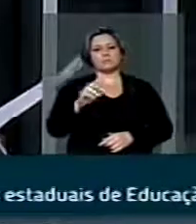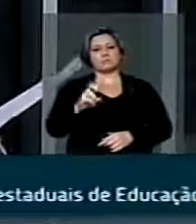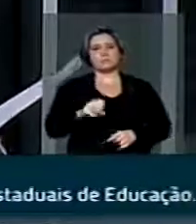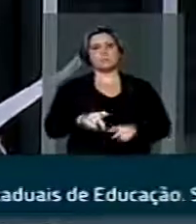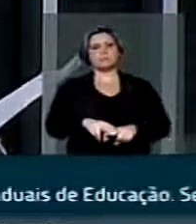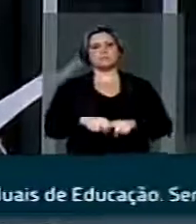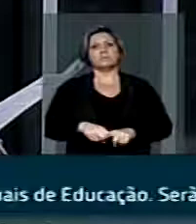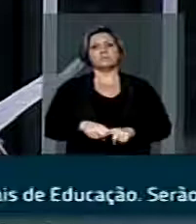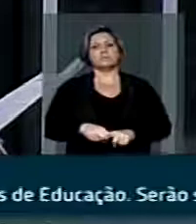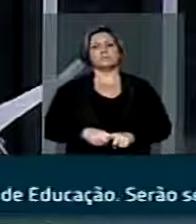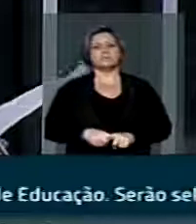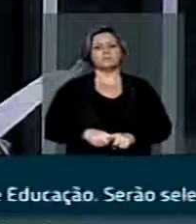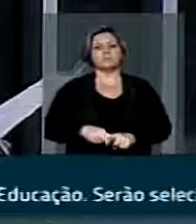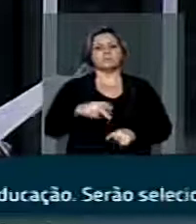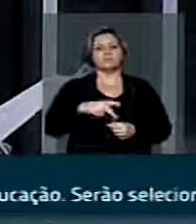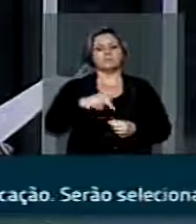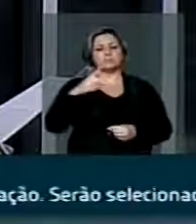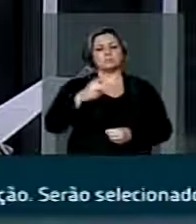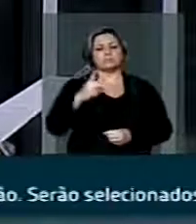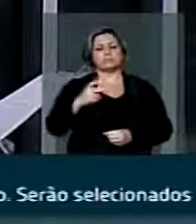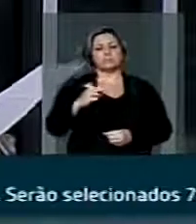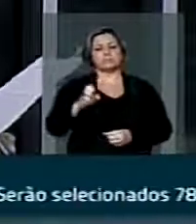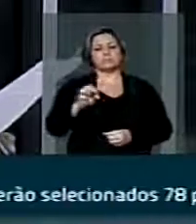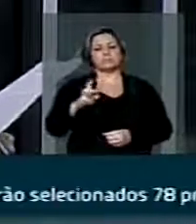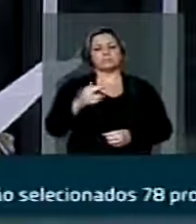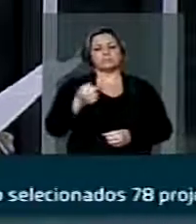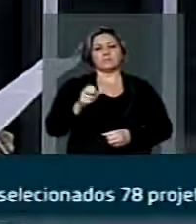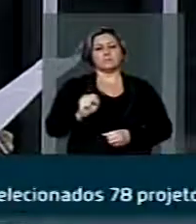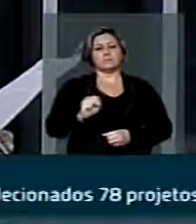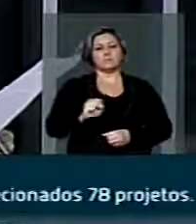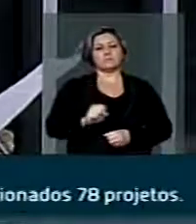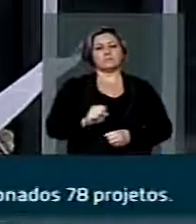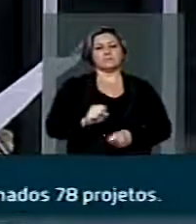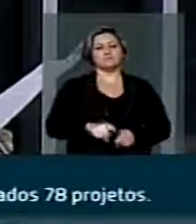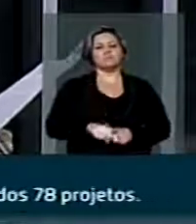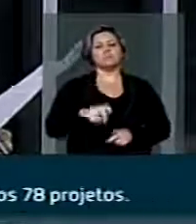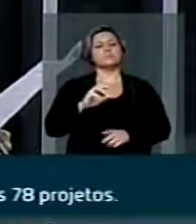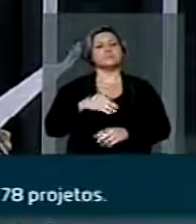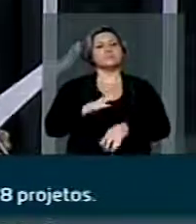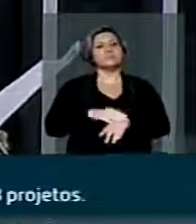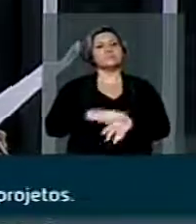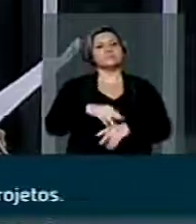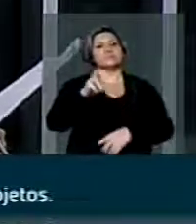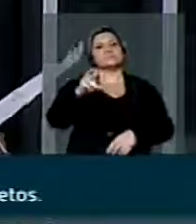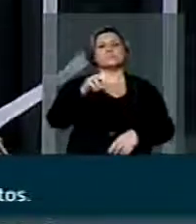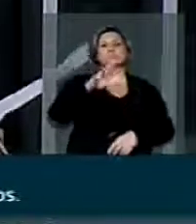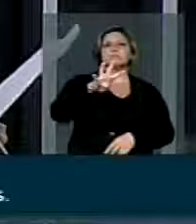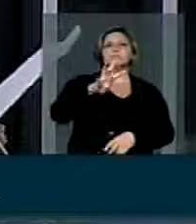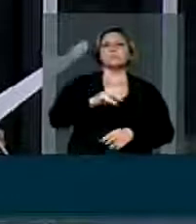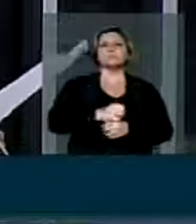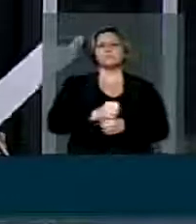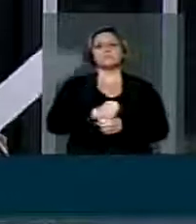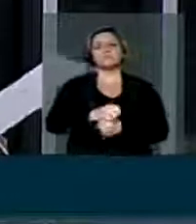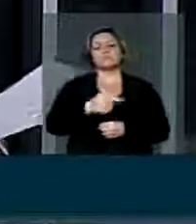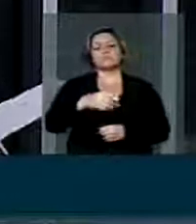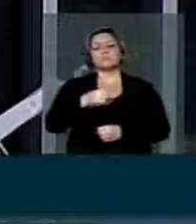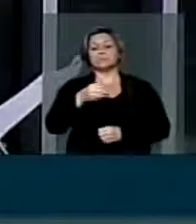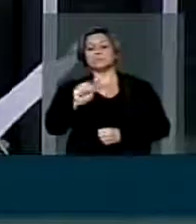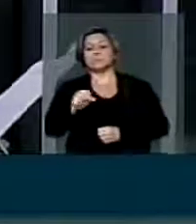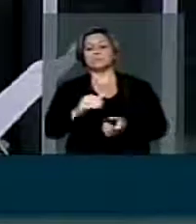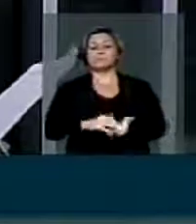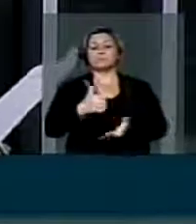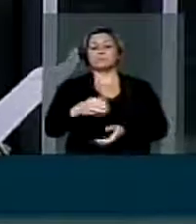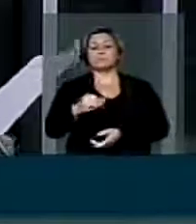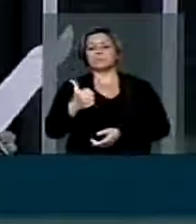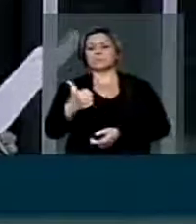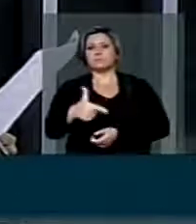esta razão, a Petrobras travou durante 5 anos, ou 4, entre 2008 e 2012,